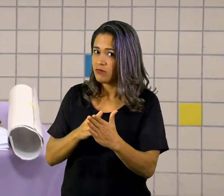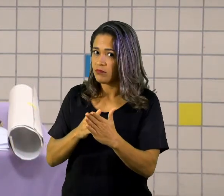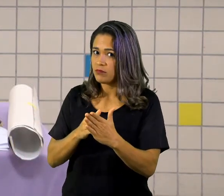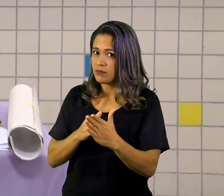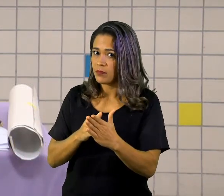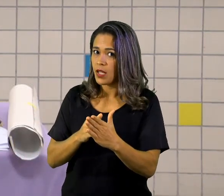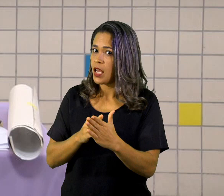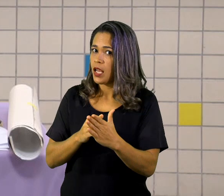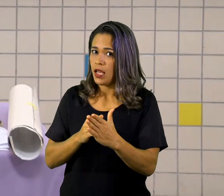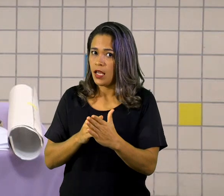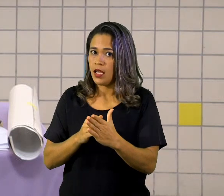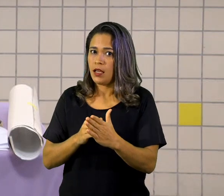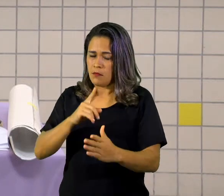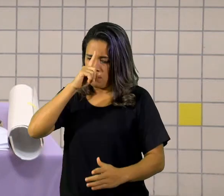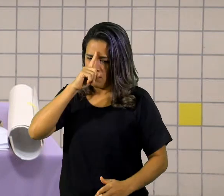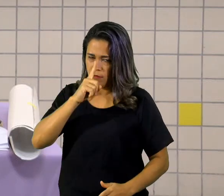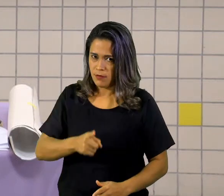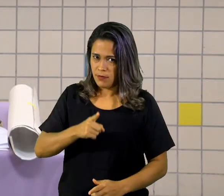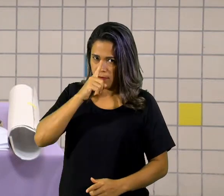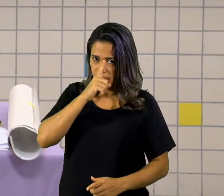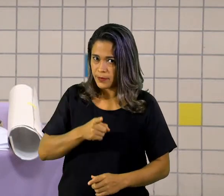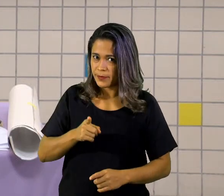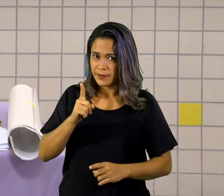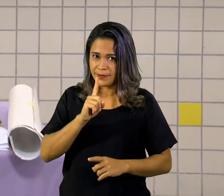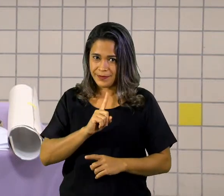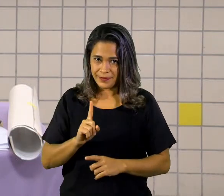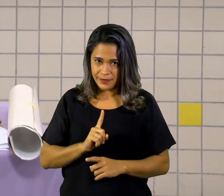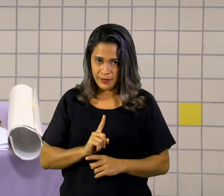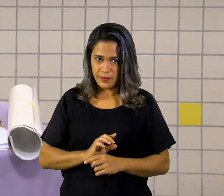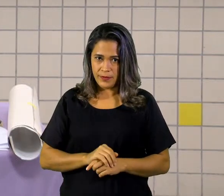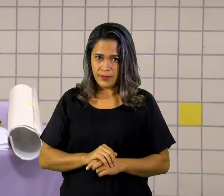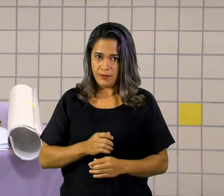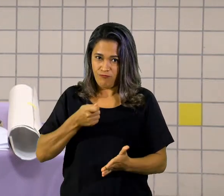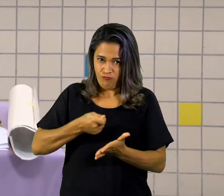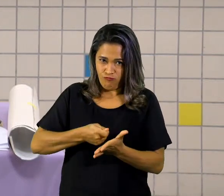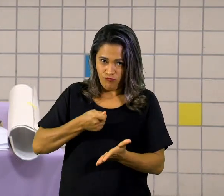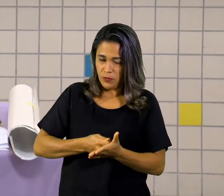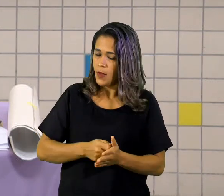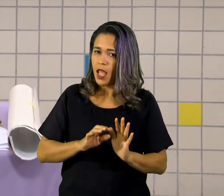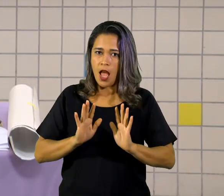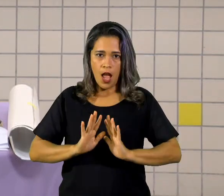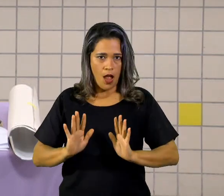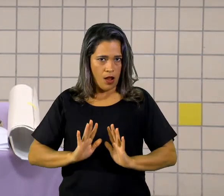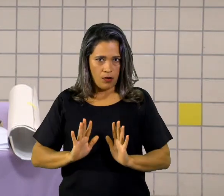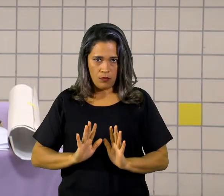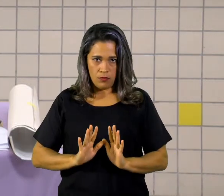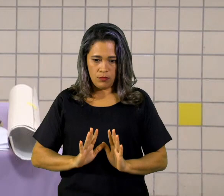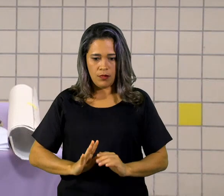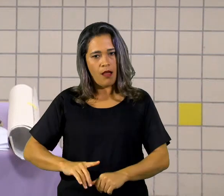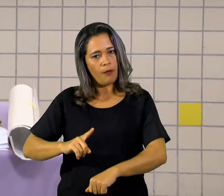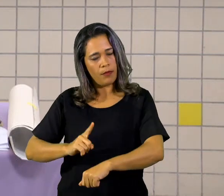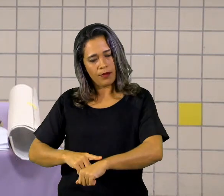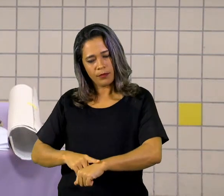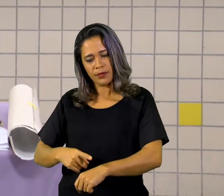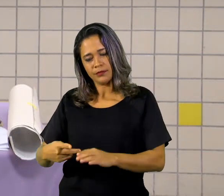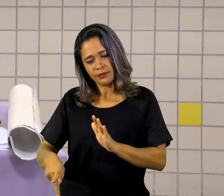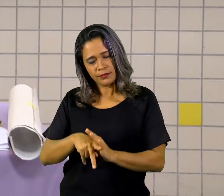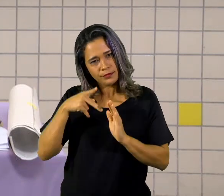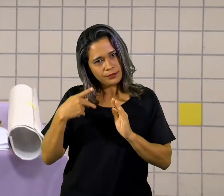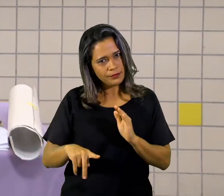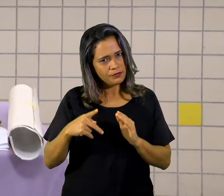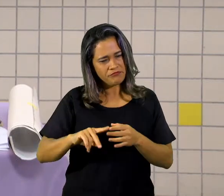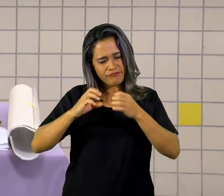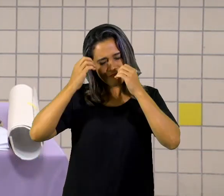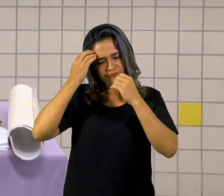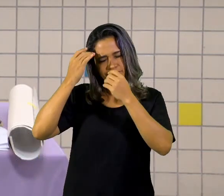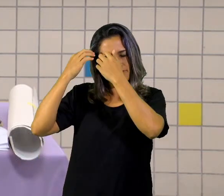ou realizar comandos para a criança. Não, este momento é dela, é da sua imaginação, é da sua